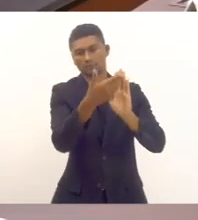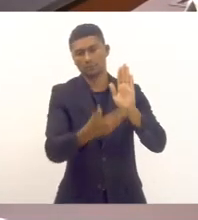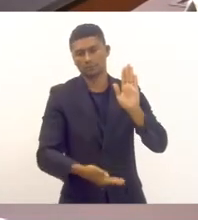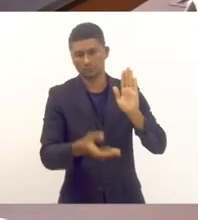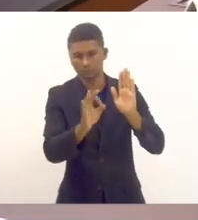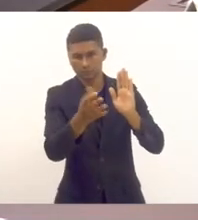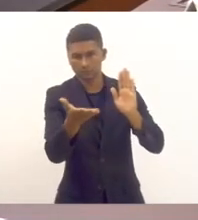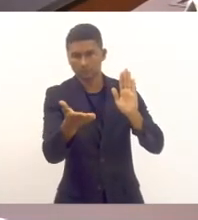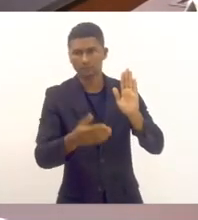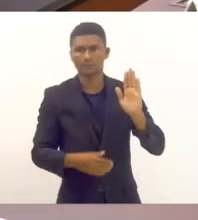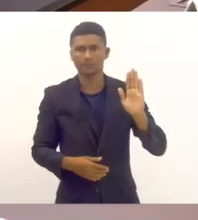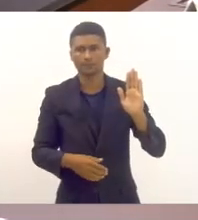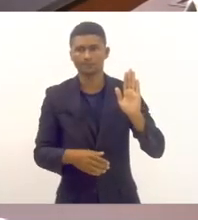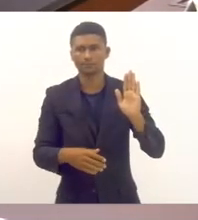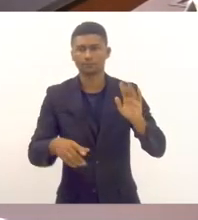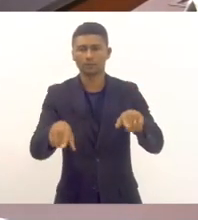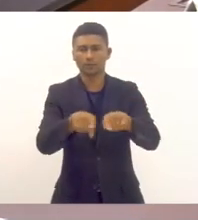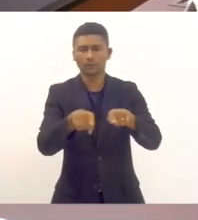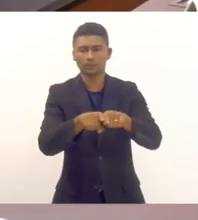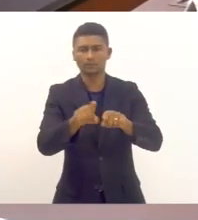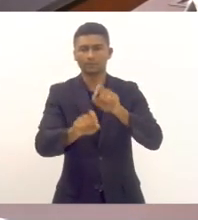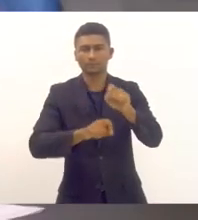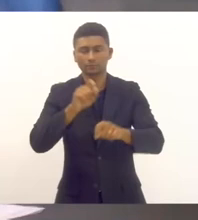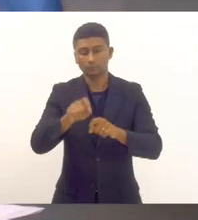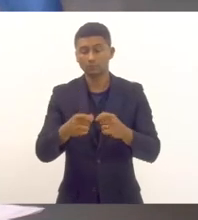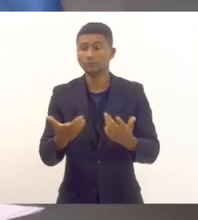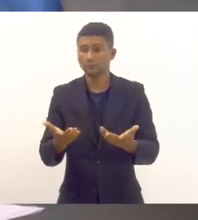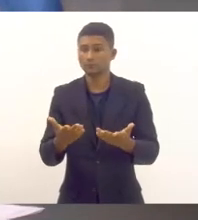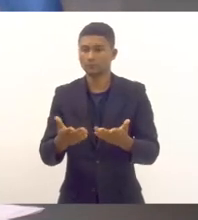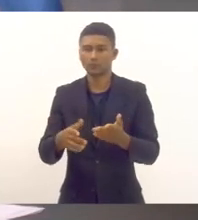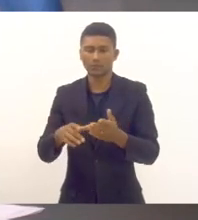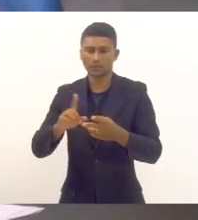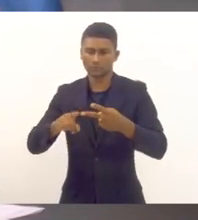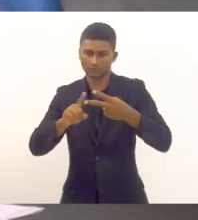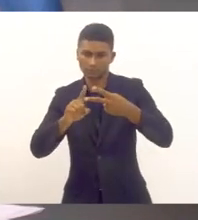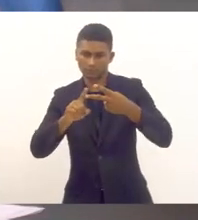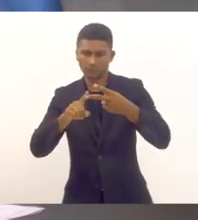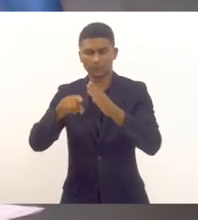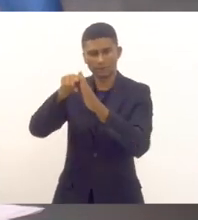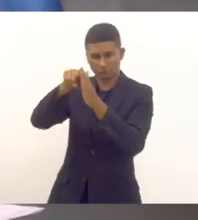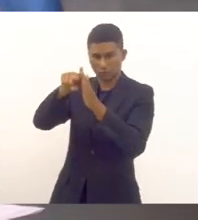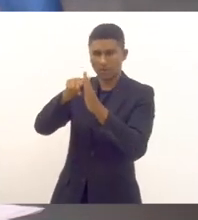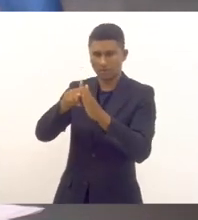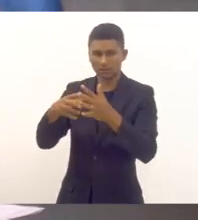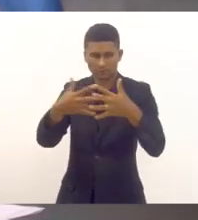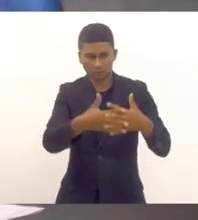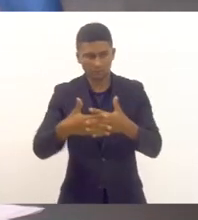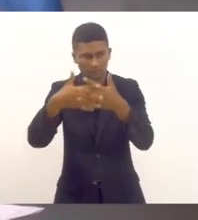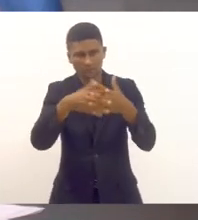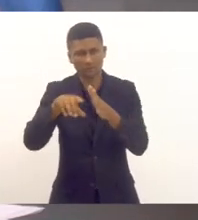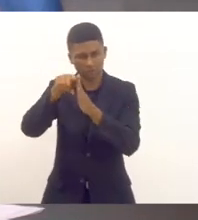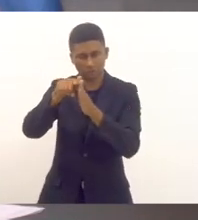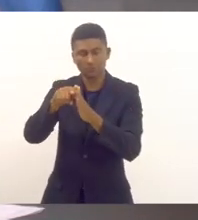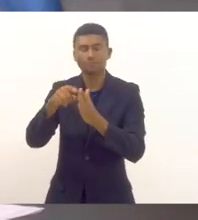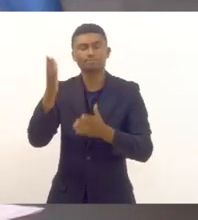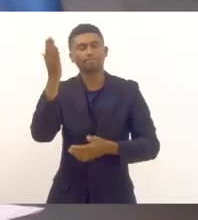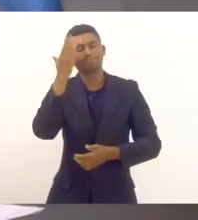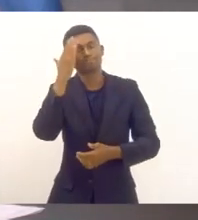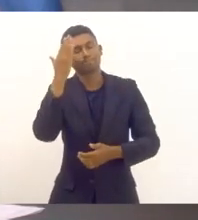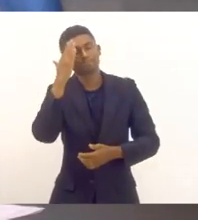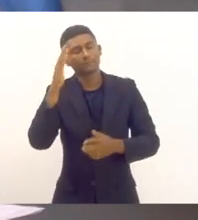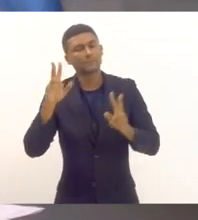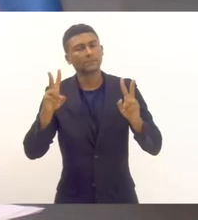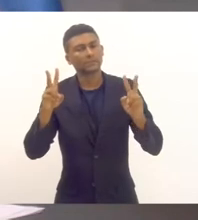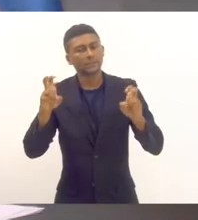já à questão da vistoria, a gente, no segundo momento, como é uma questão mais complexa, a gente